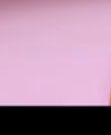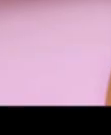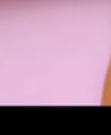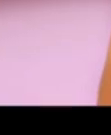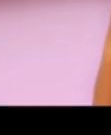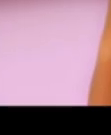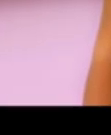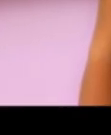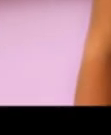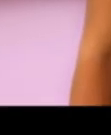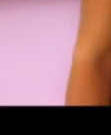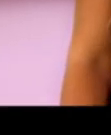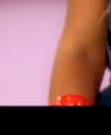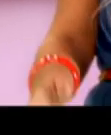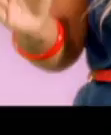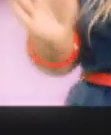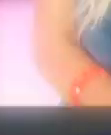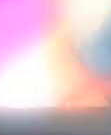muitos lobos maus.